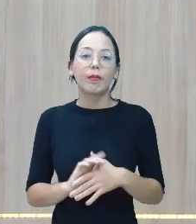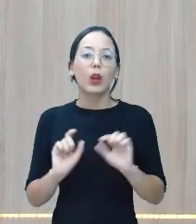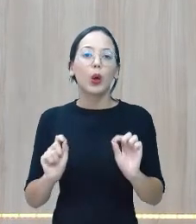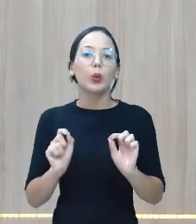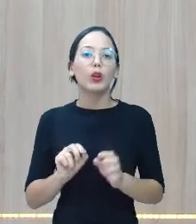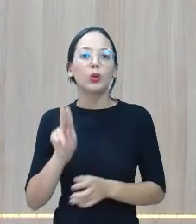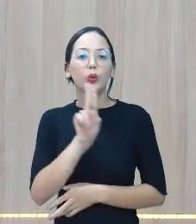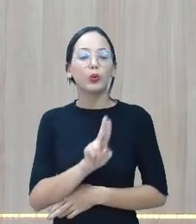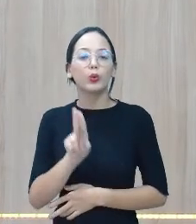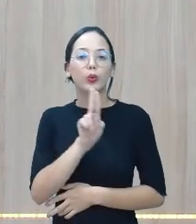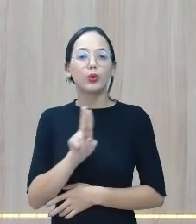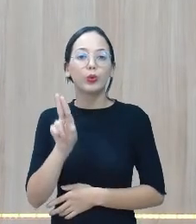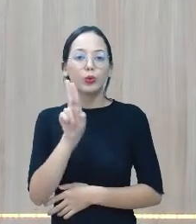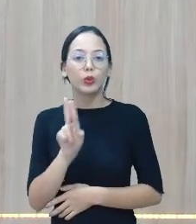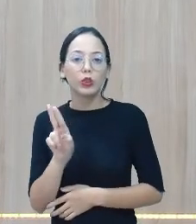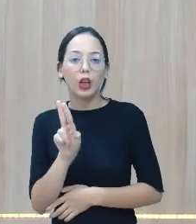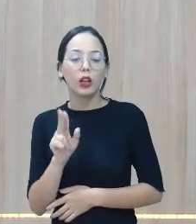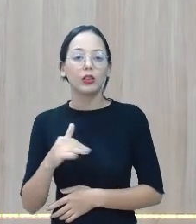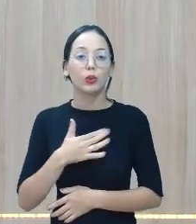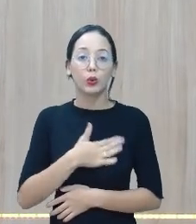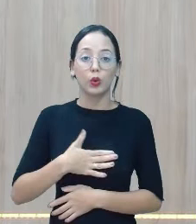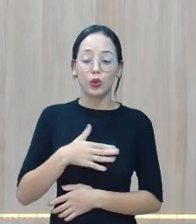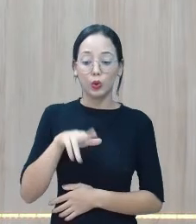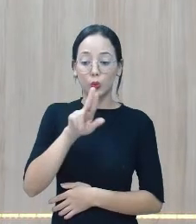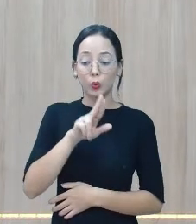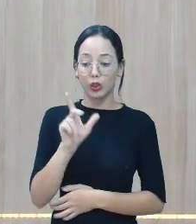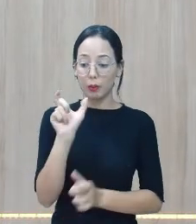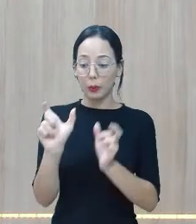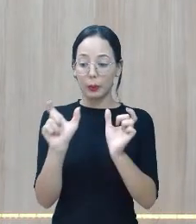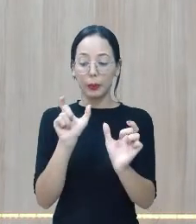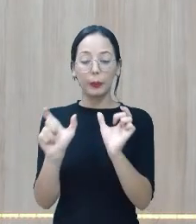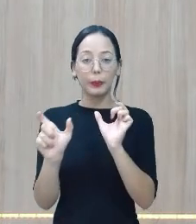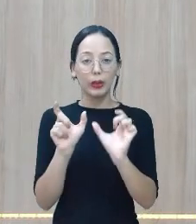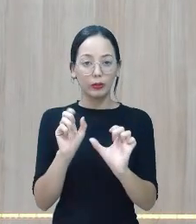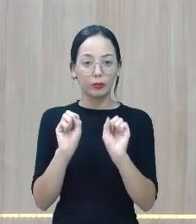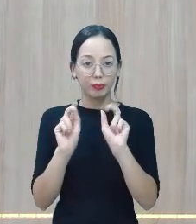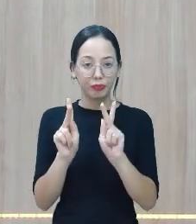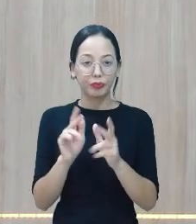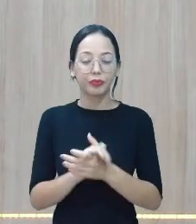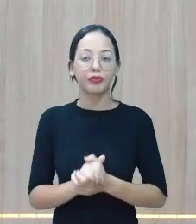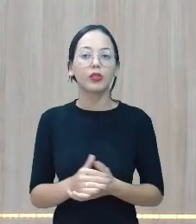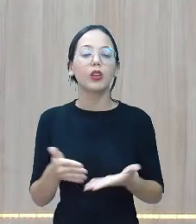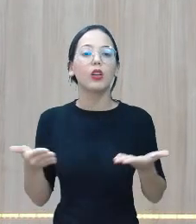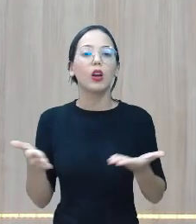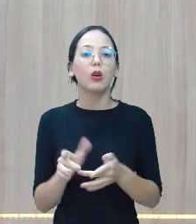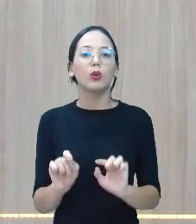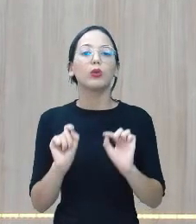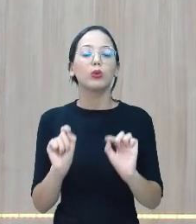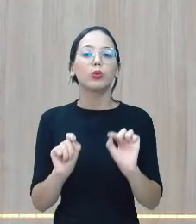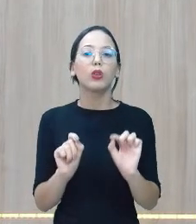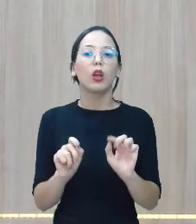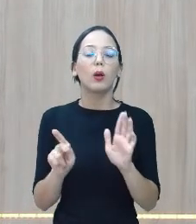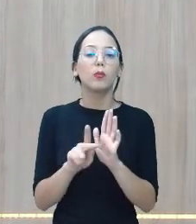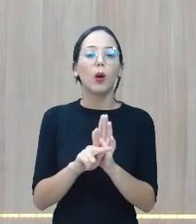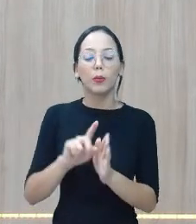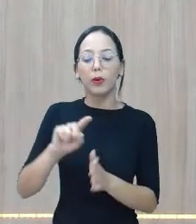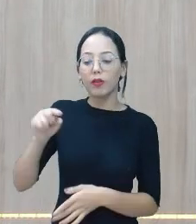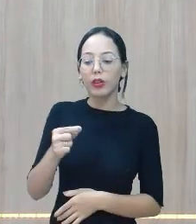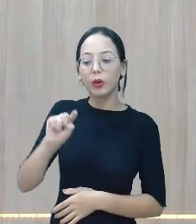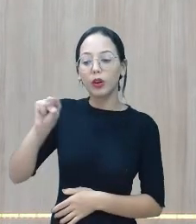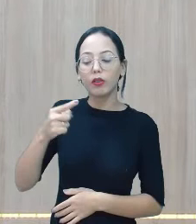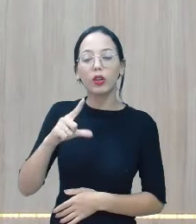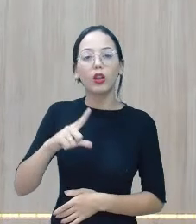estarem usando, e aí eles usam esse termo. E aí nós temos aqui agora, não é, que a vírgula, nós temos